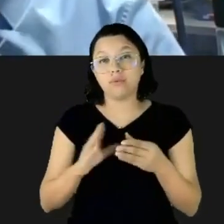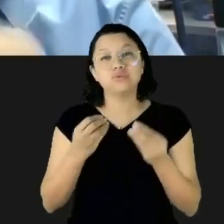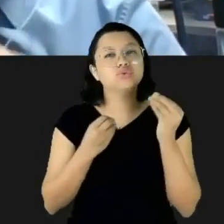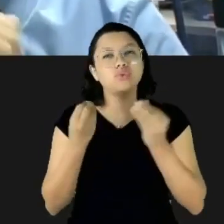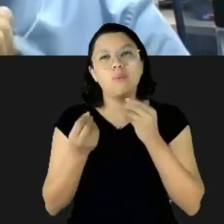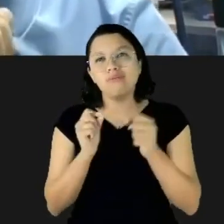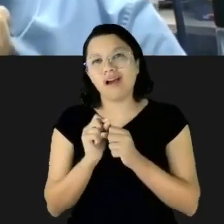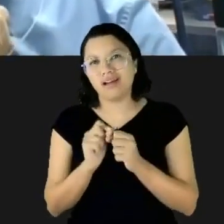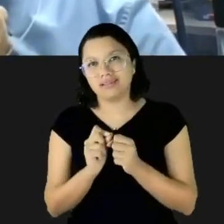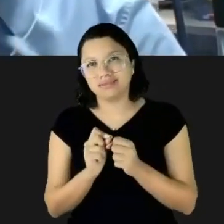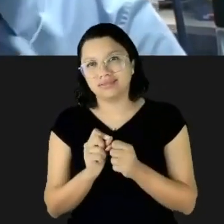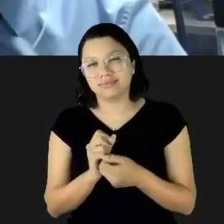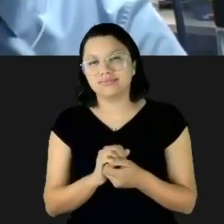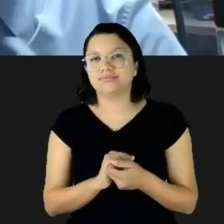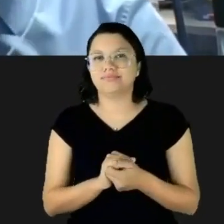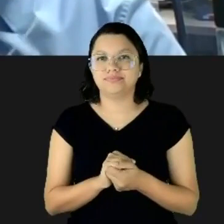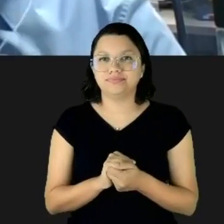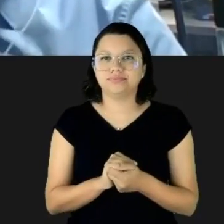reagir aquilo.